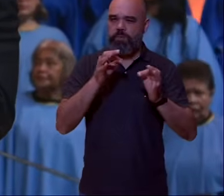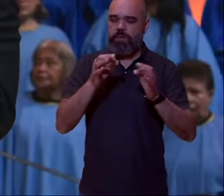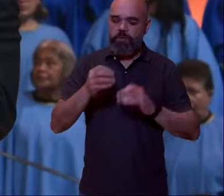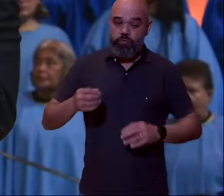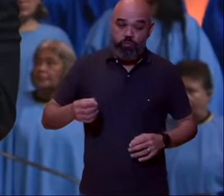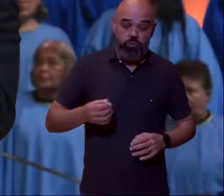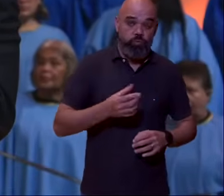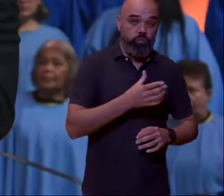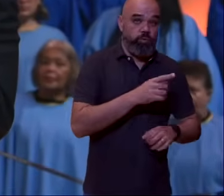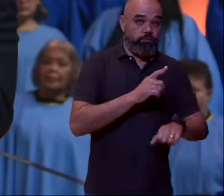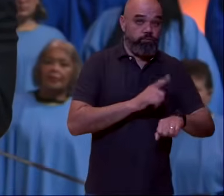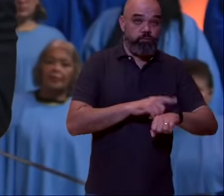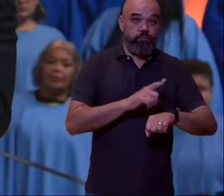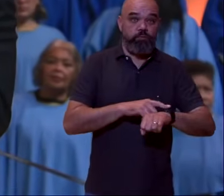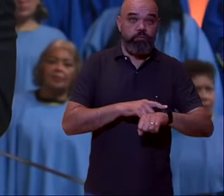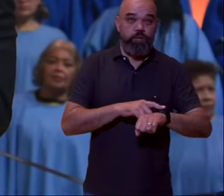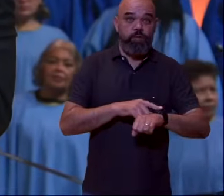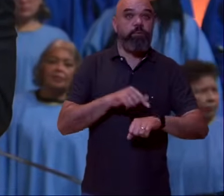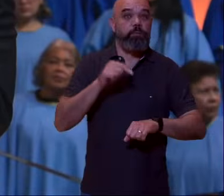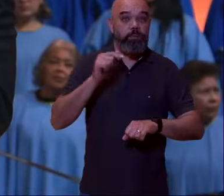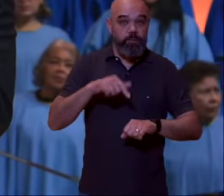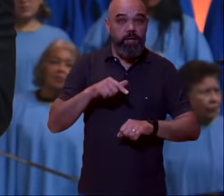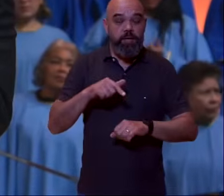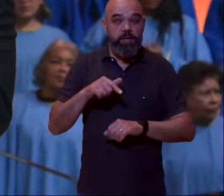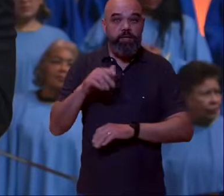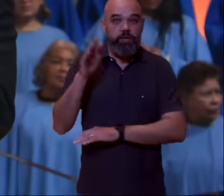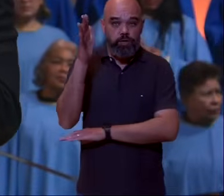novo tempo para esse país.